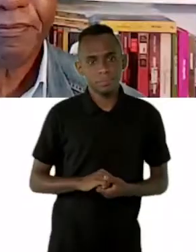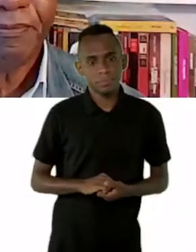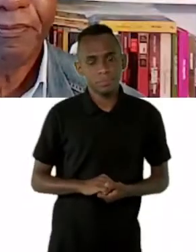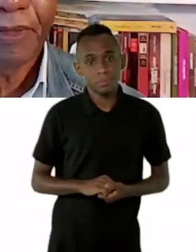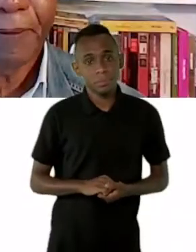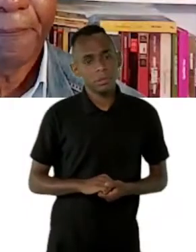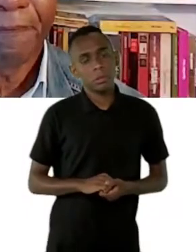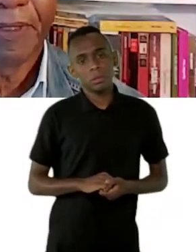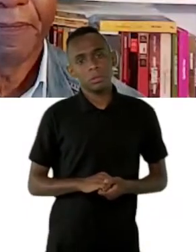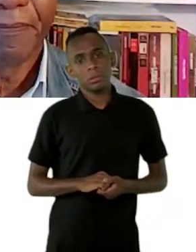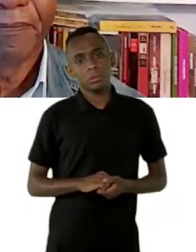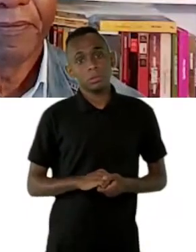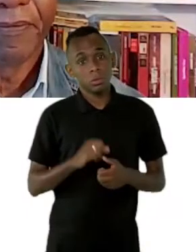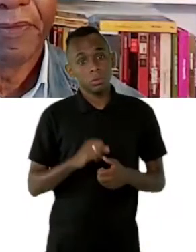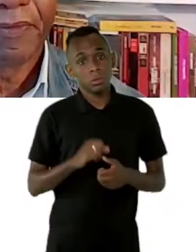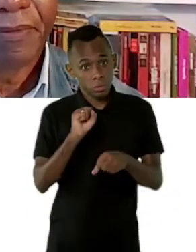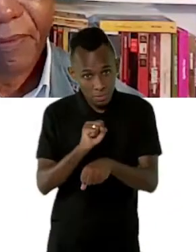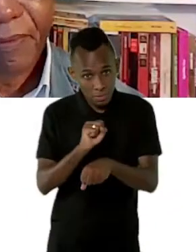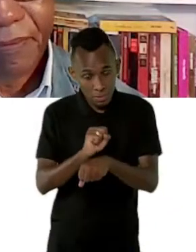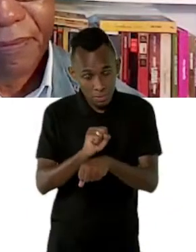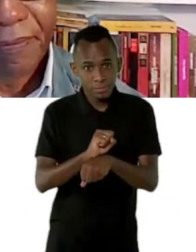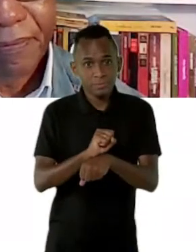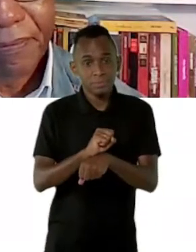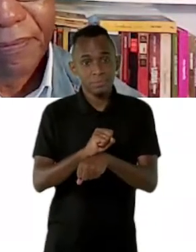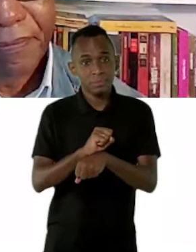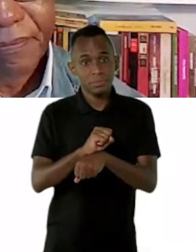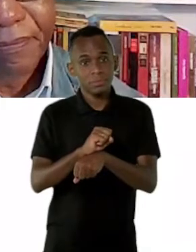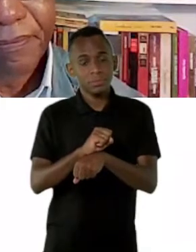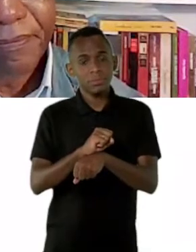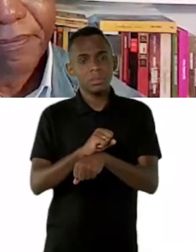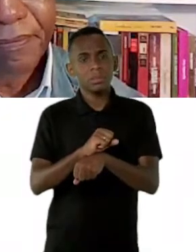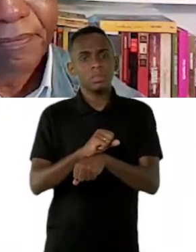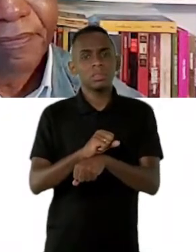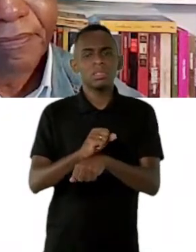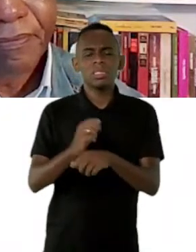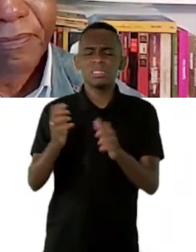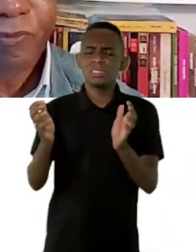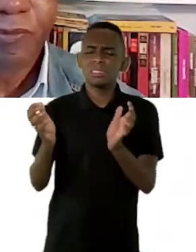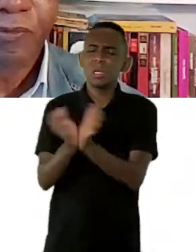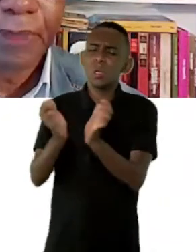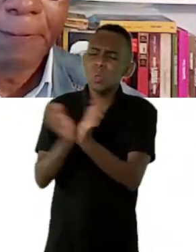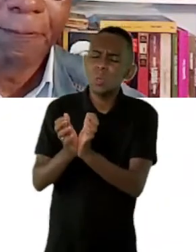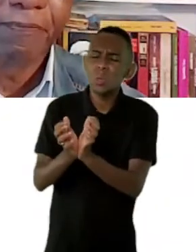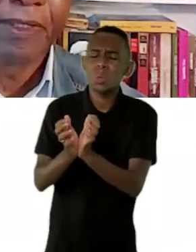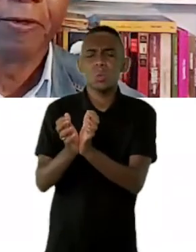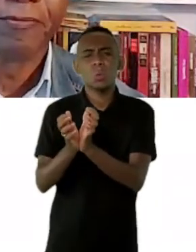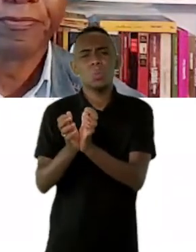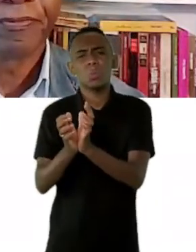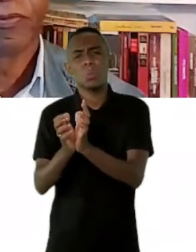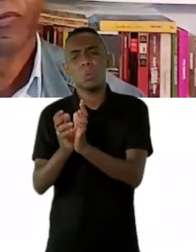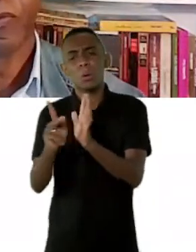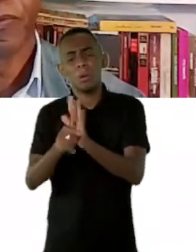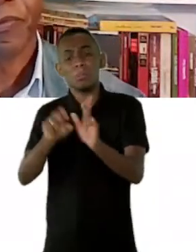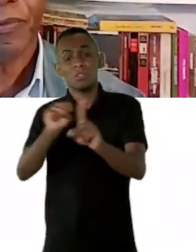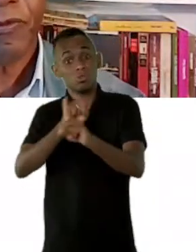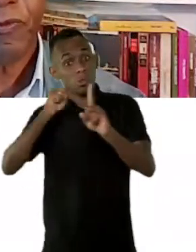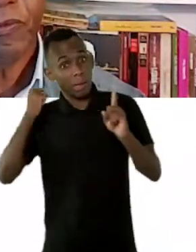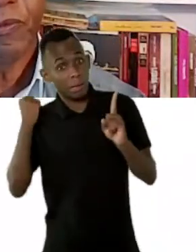Vamos parar um pouquinho nesse todo mundo. Essa formulação é da sociedade como um todo ou